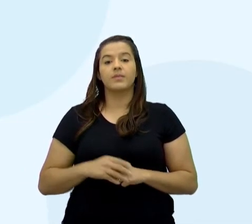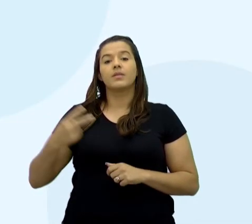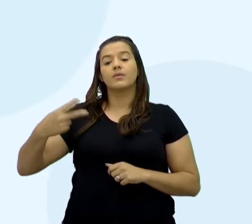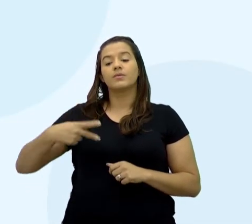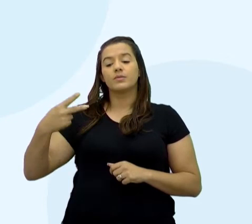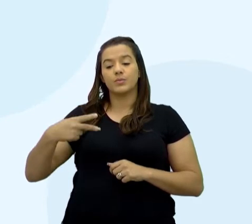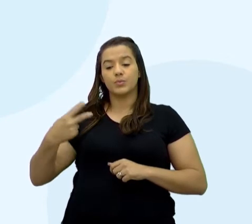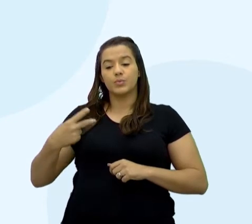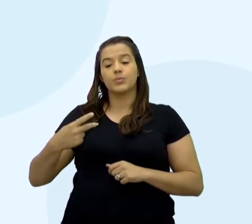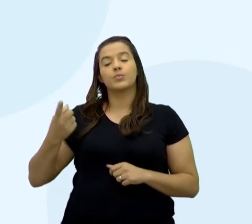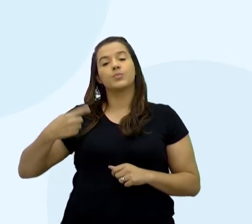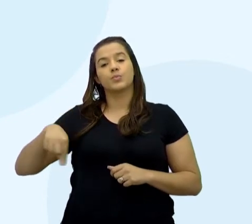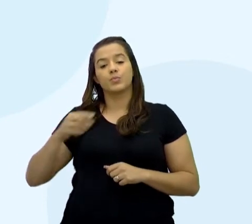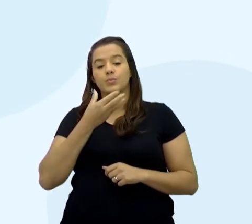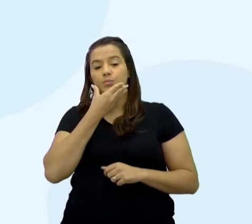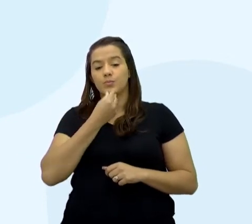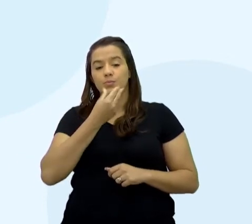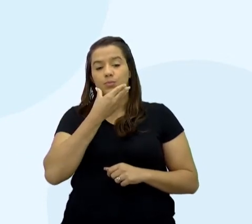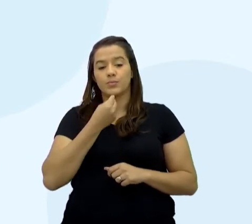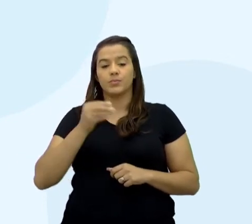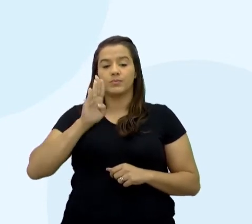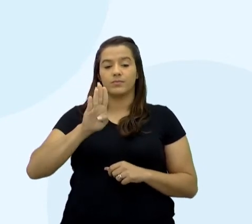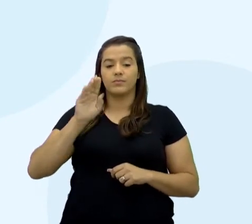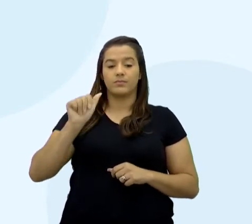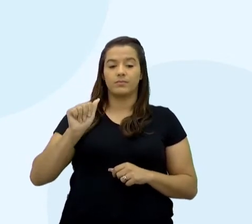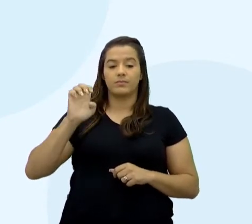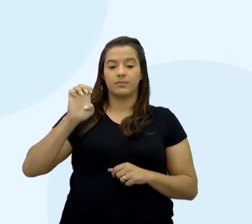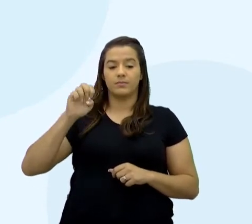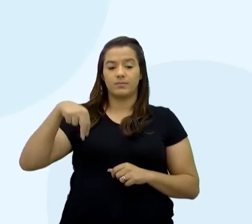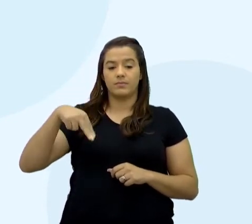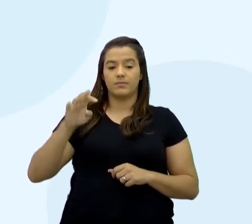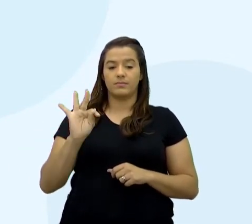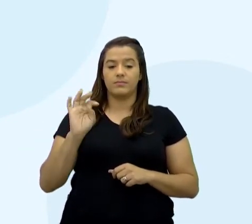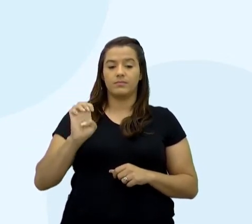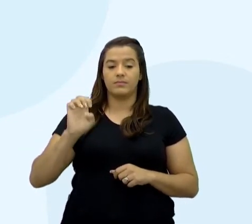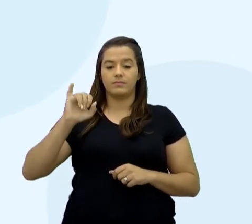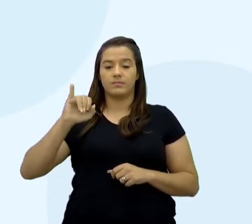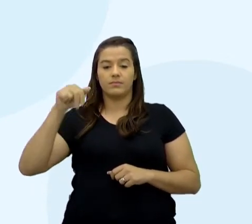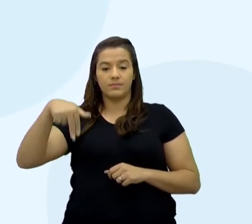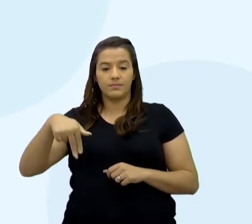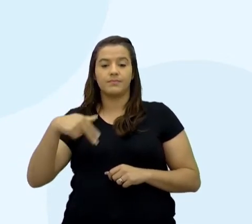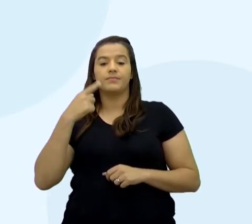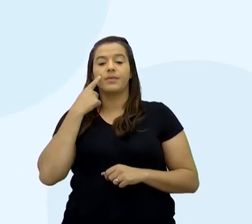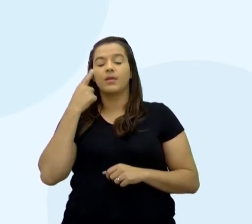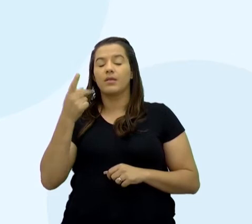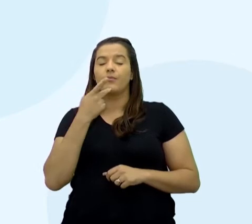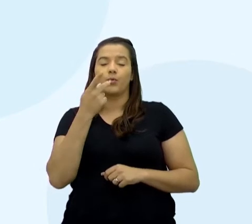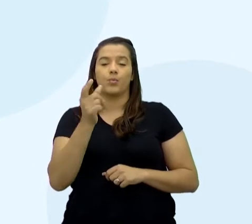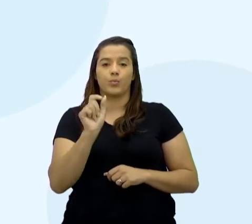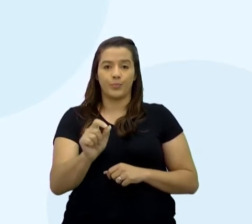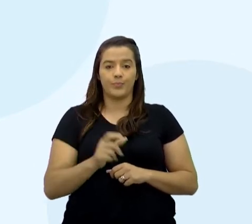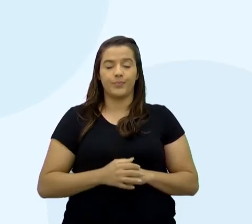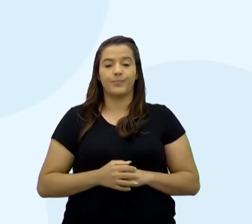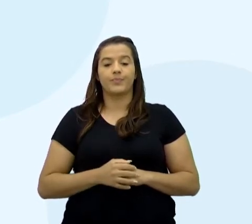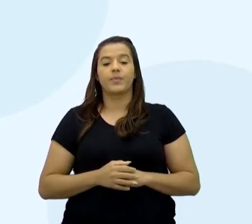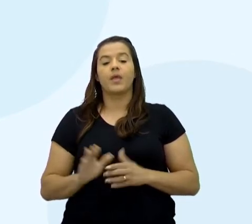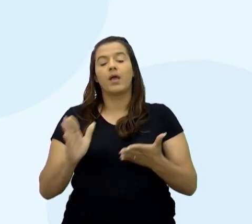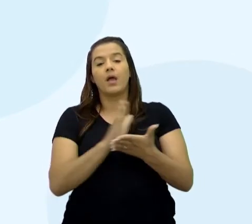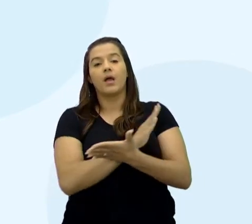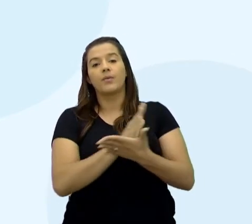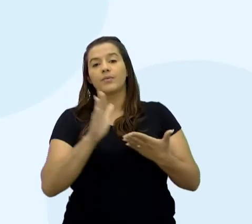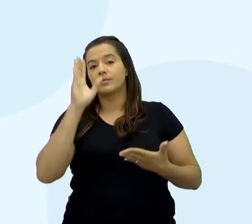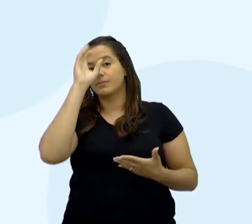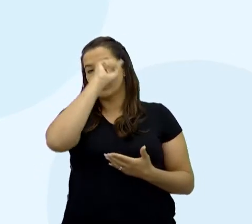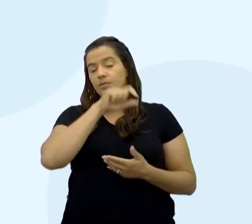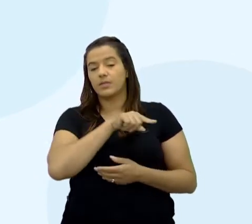Segundo Bernstein, que está lá, citado no Marcuse, os indivíduos aprendem seu